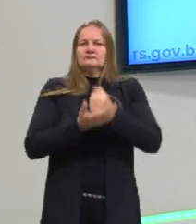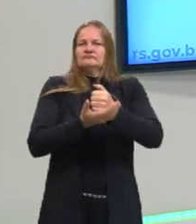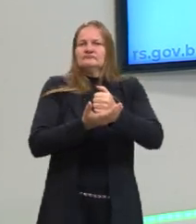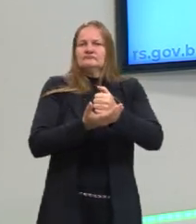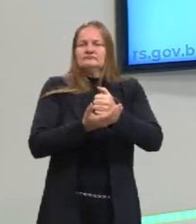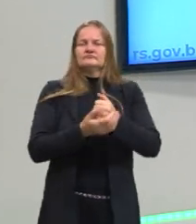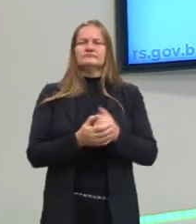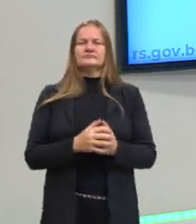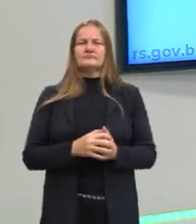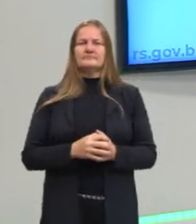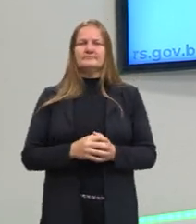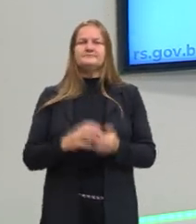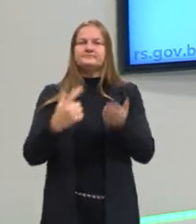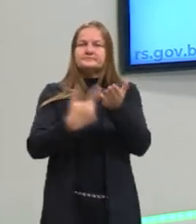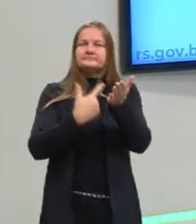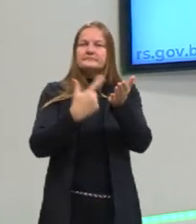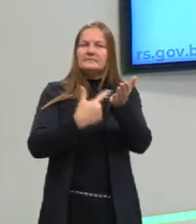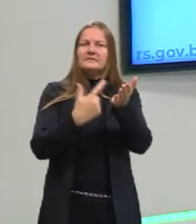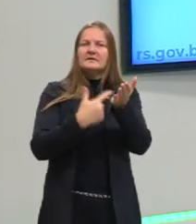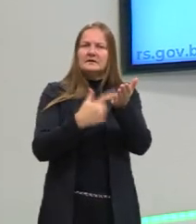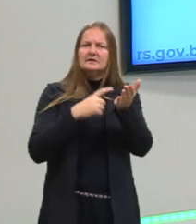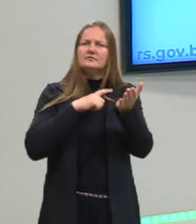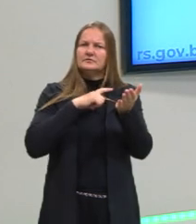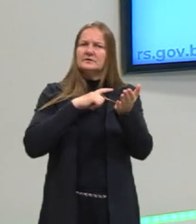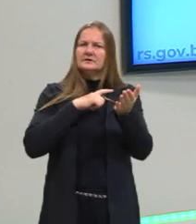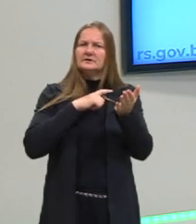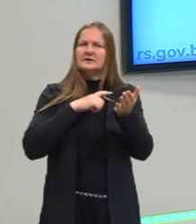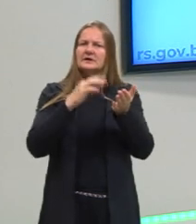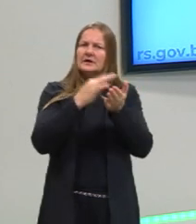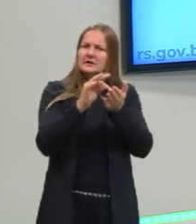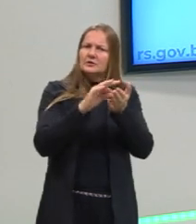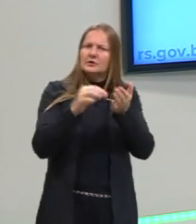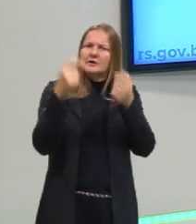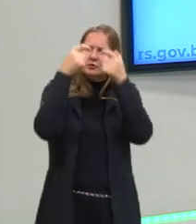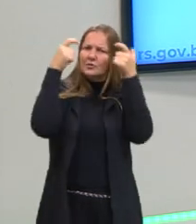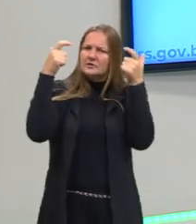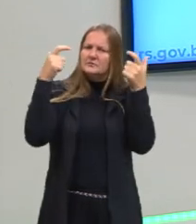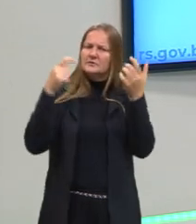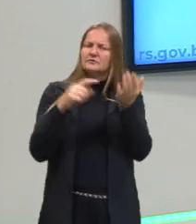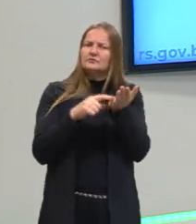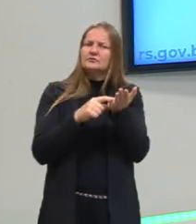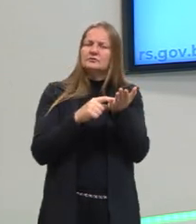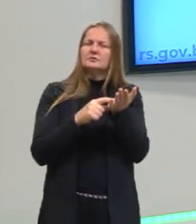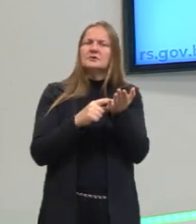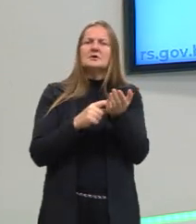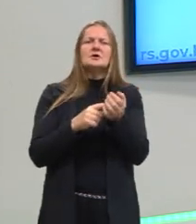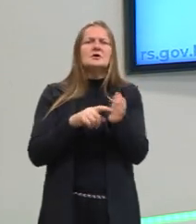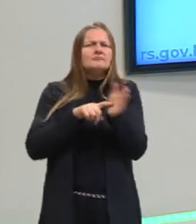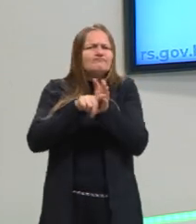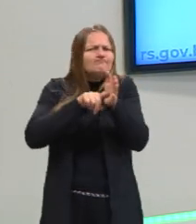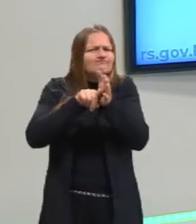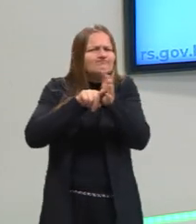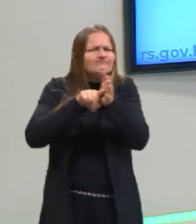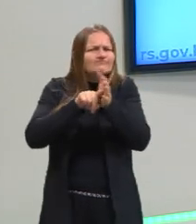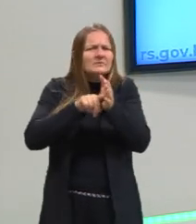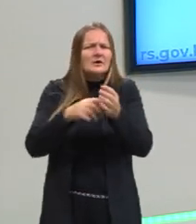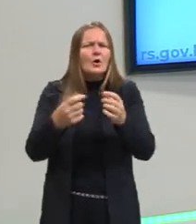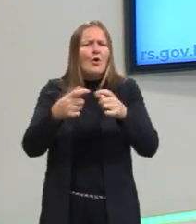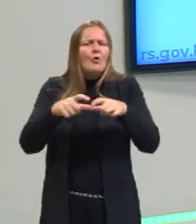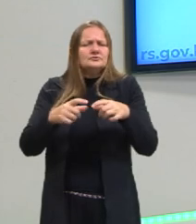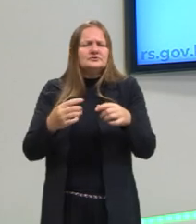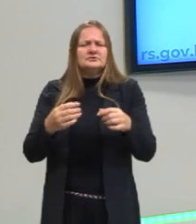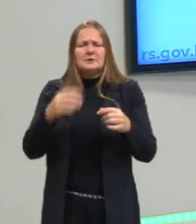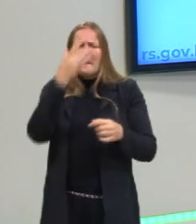no Cante no livro sobre até a sobre a teoria do conhecimento e que ele questiona até